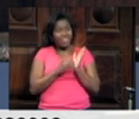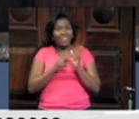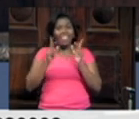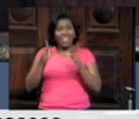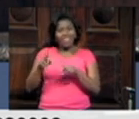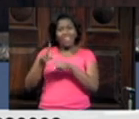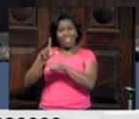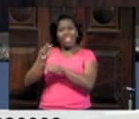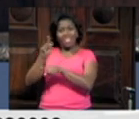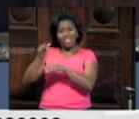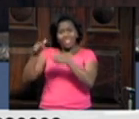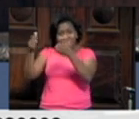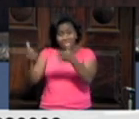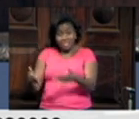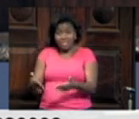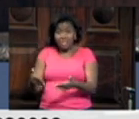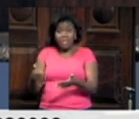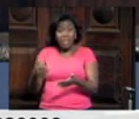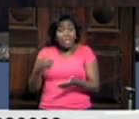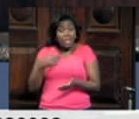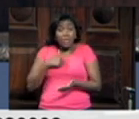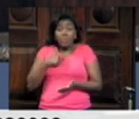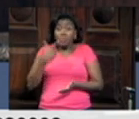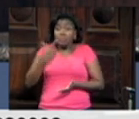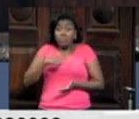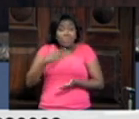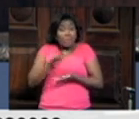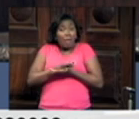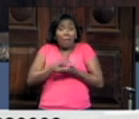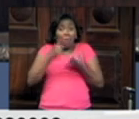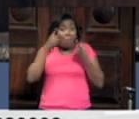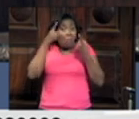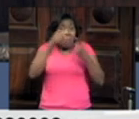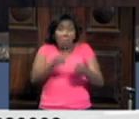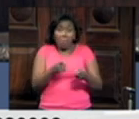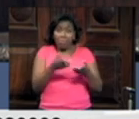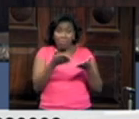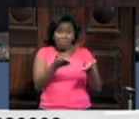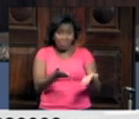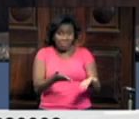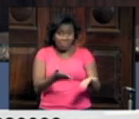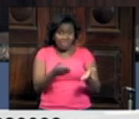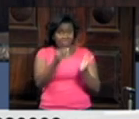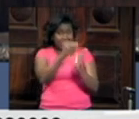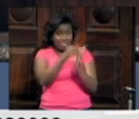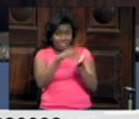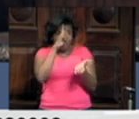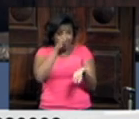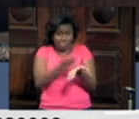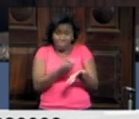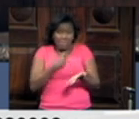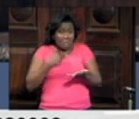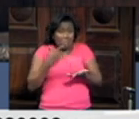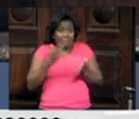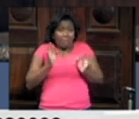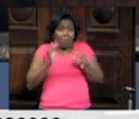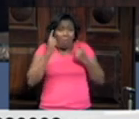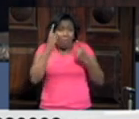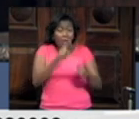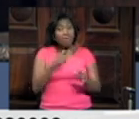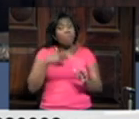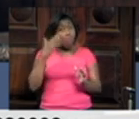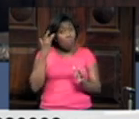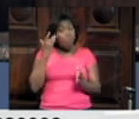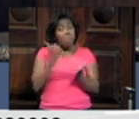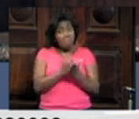deputado André Lazzaroni, eu não tenho nada contra essas medidas. Acho que devia ter